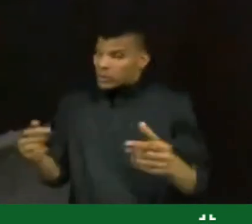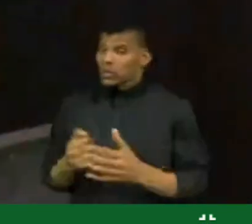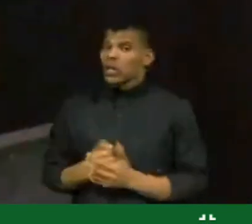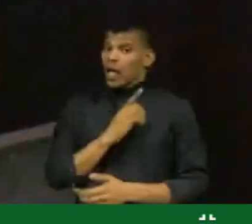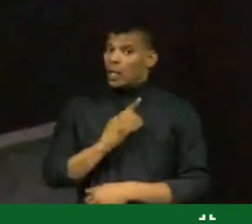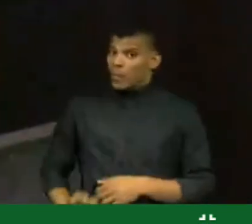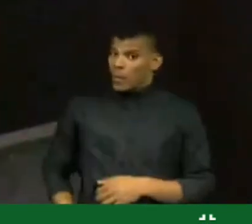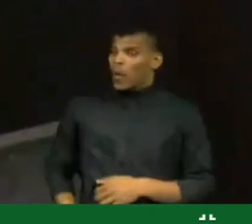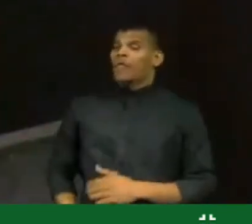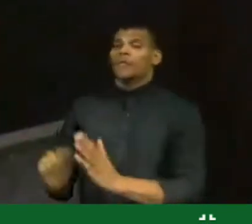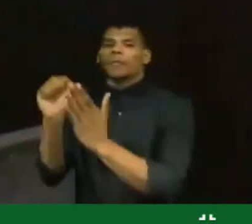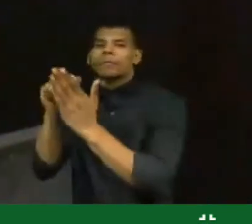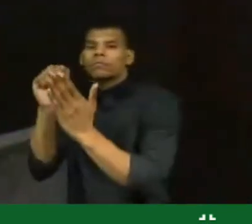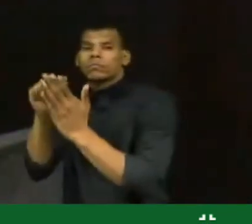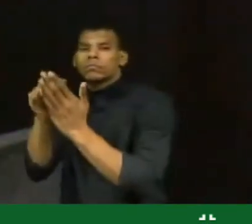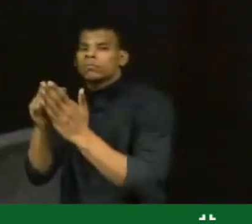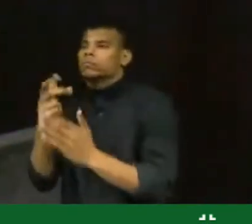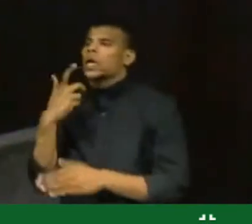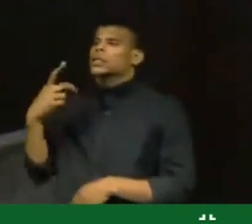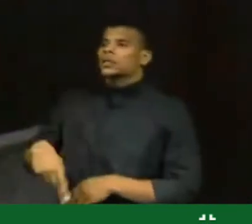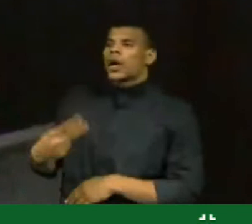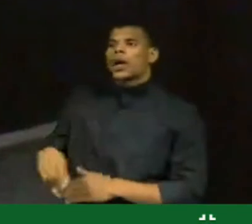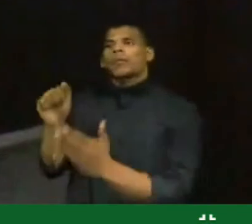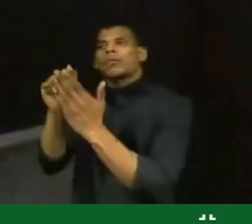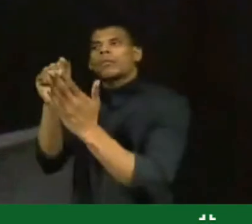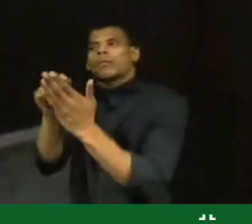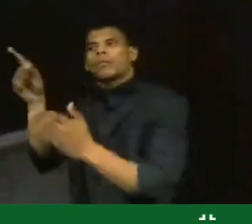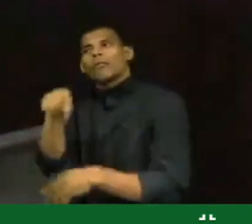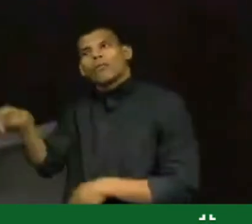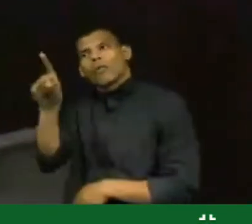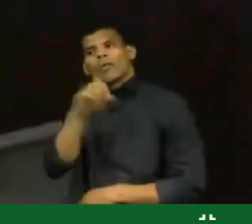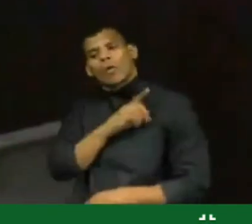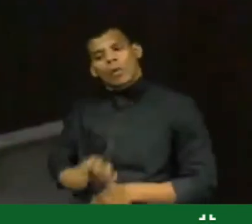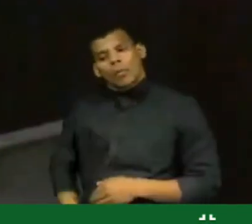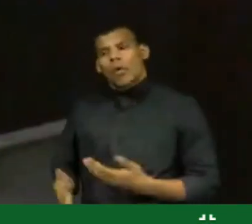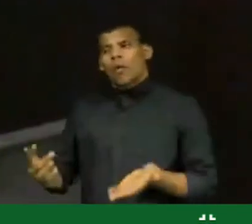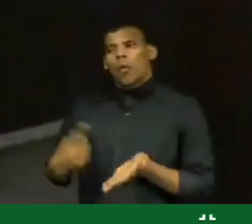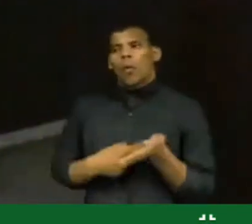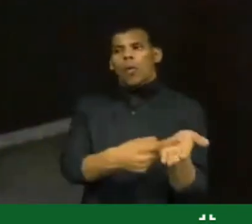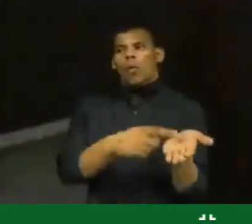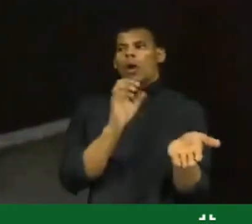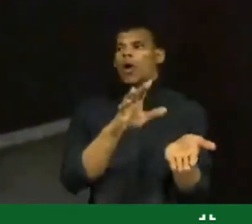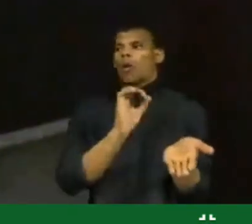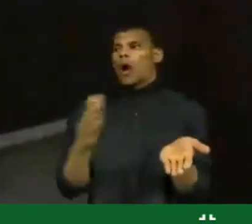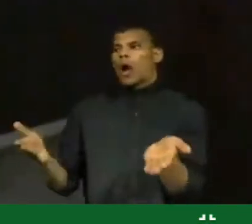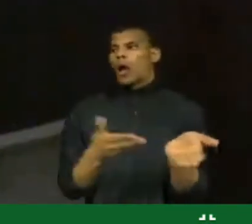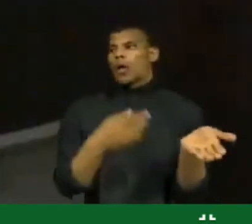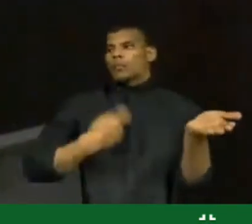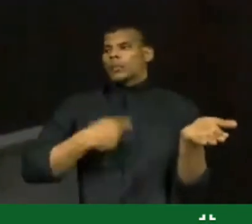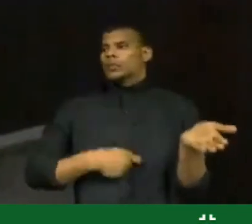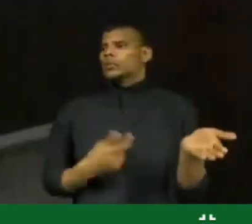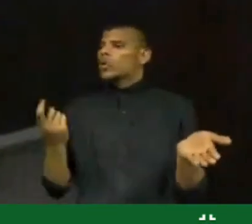deputados federais do nosso estado para dizer: deputados federais, se comprometam com o município de Caucaia,